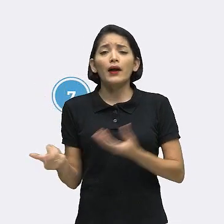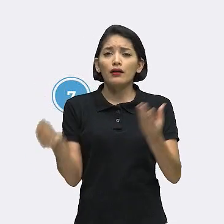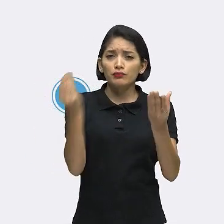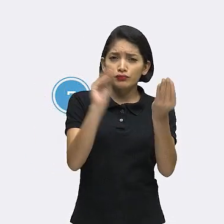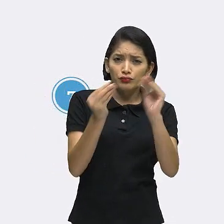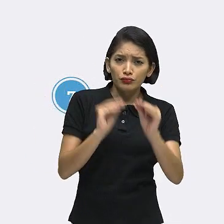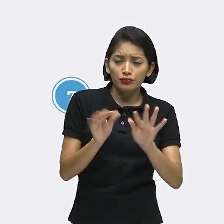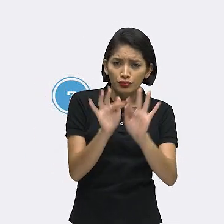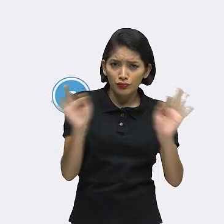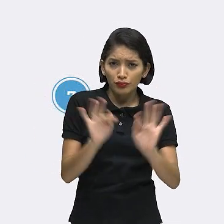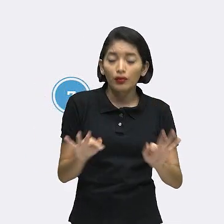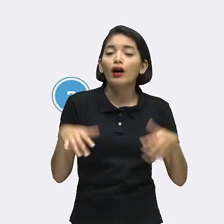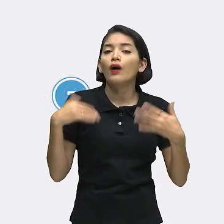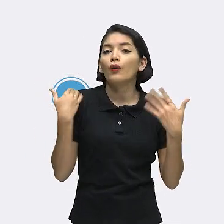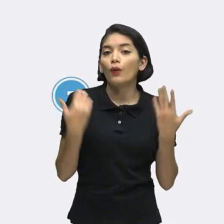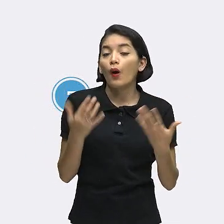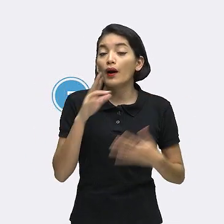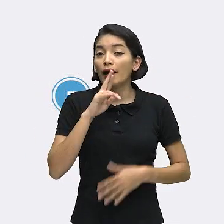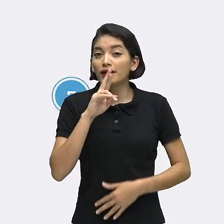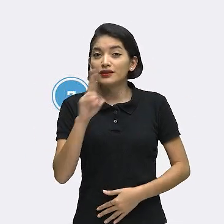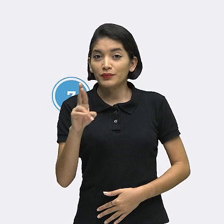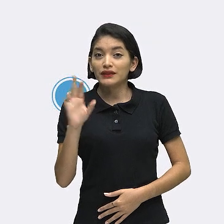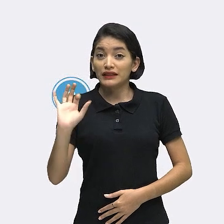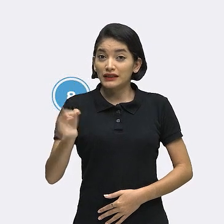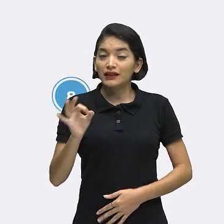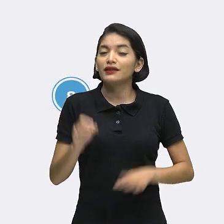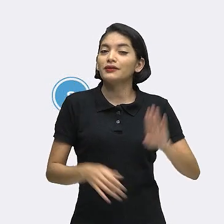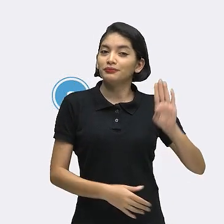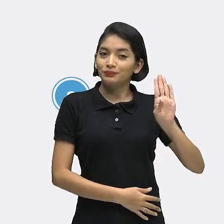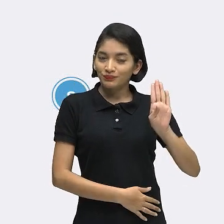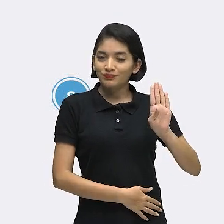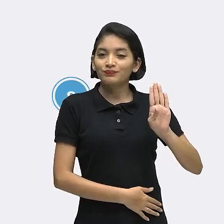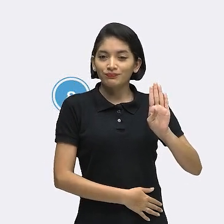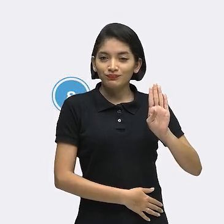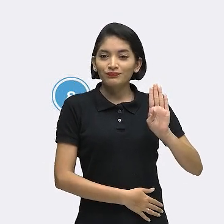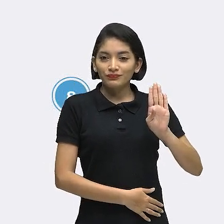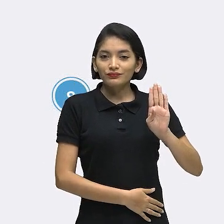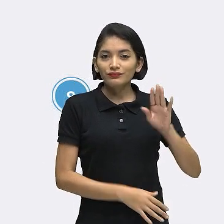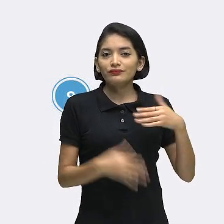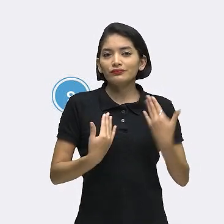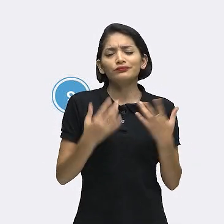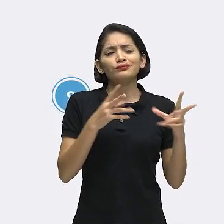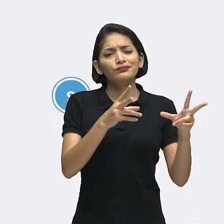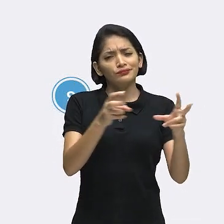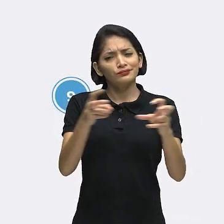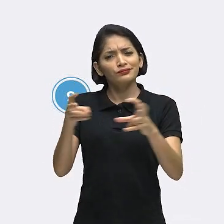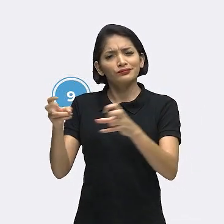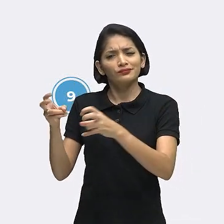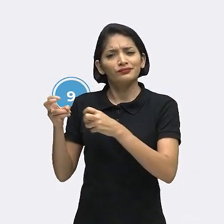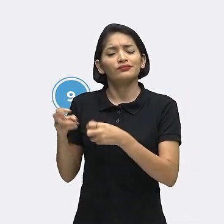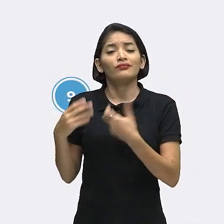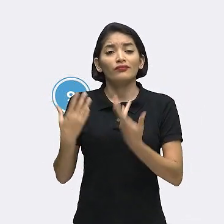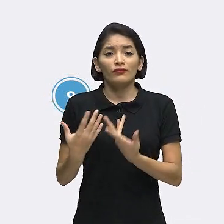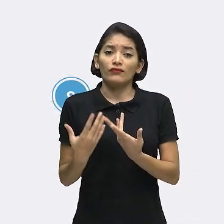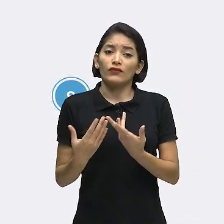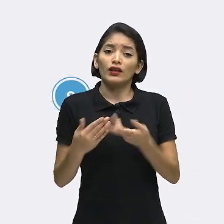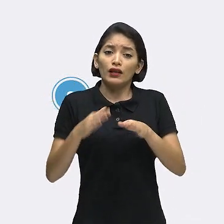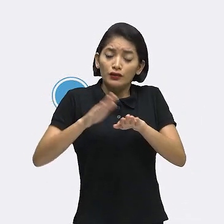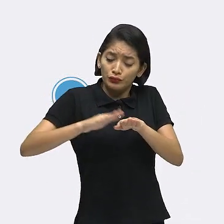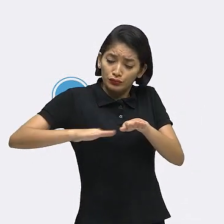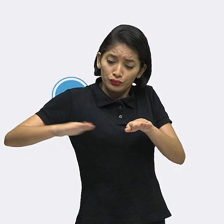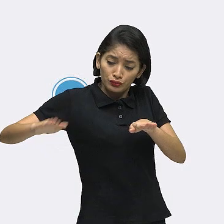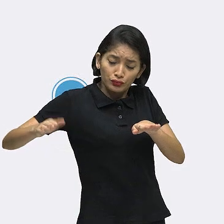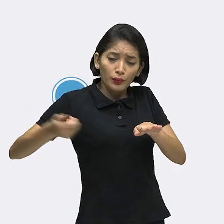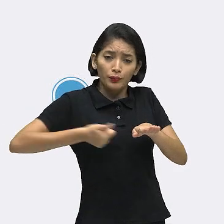é realmente ali, né, a nossa alternativa B, tá? Então a gente vai observar que a camada